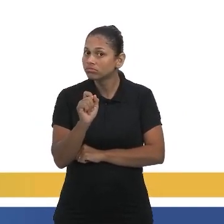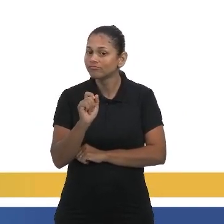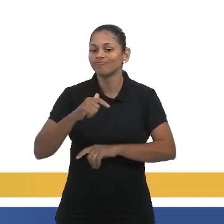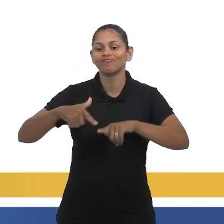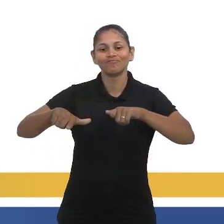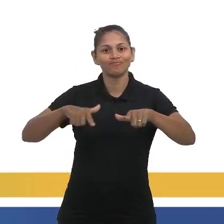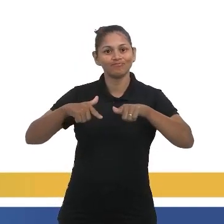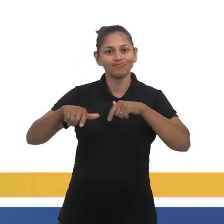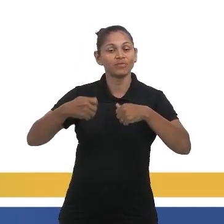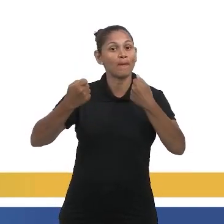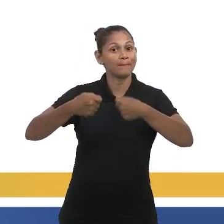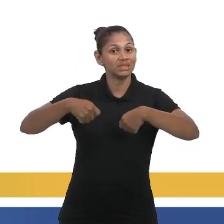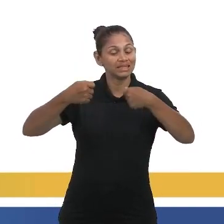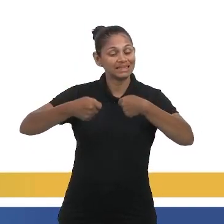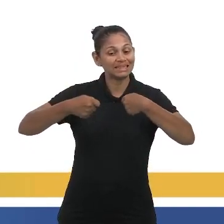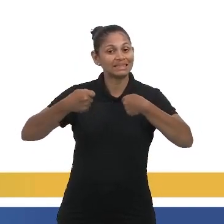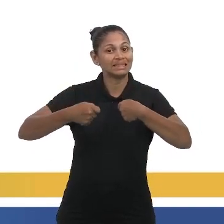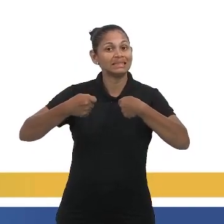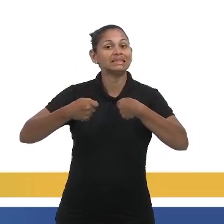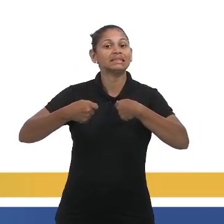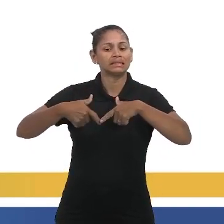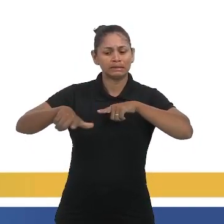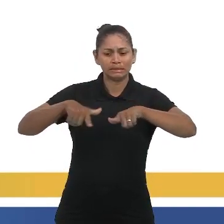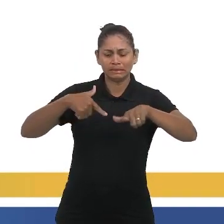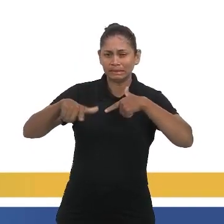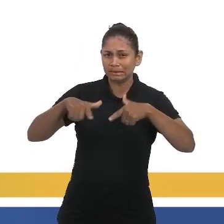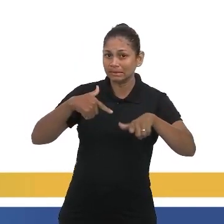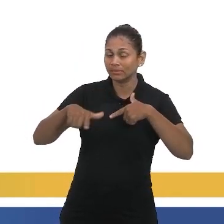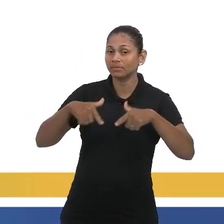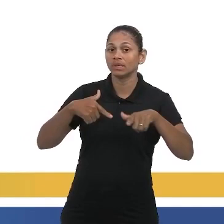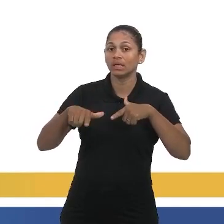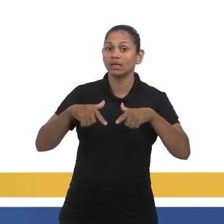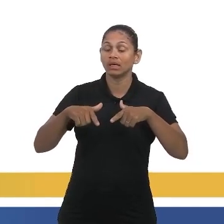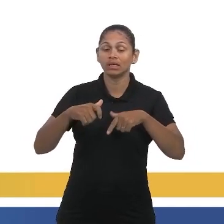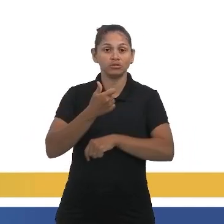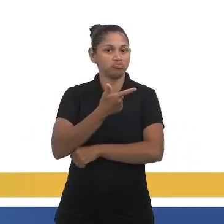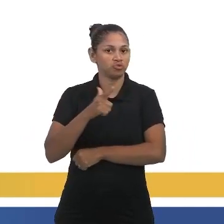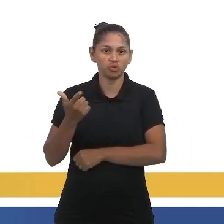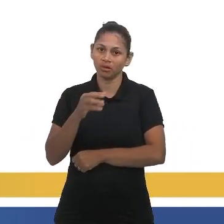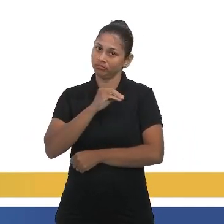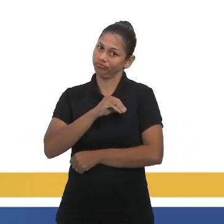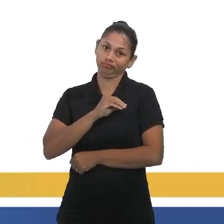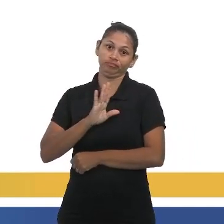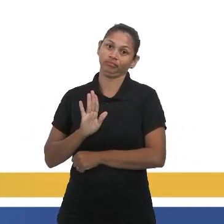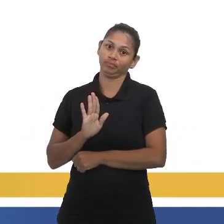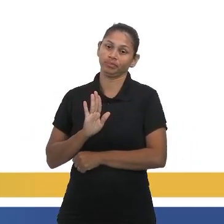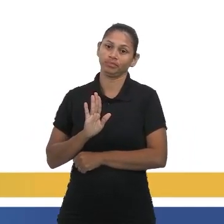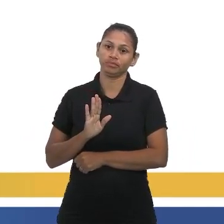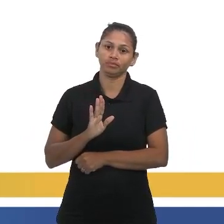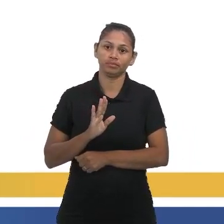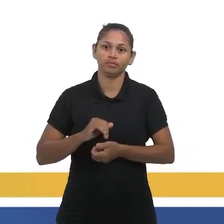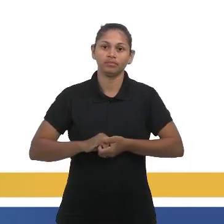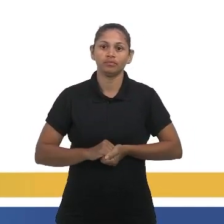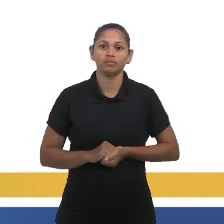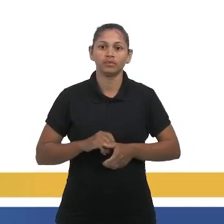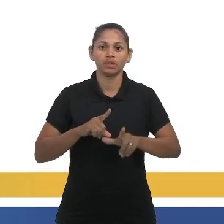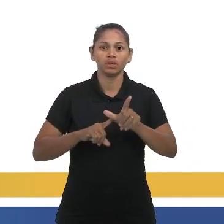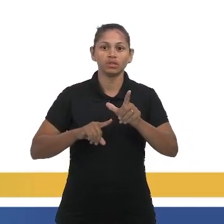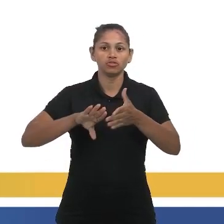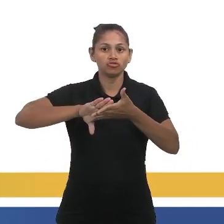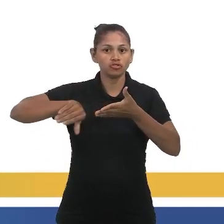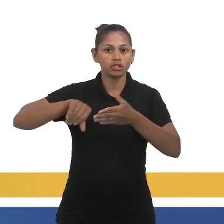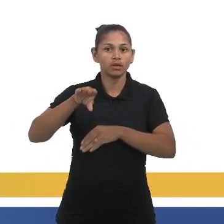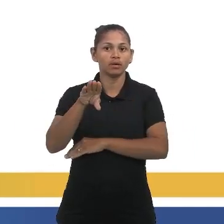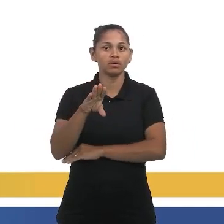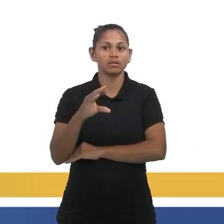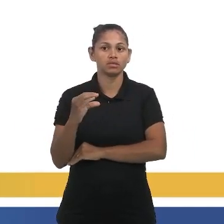extras não remuneradas. Então, descartamos também a letra C. Letra D, concentração da